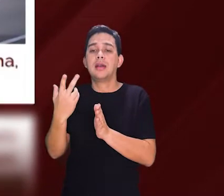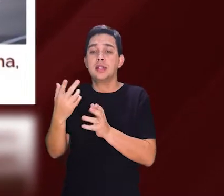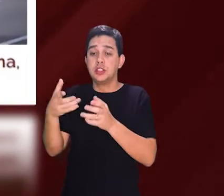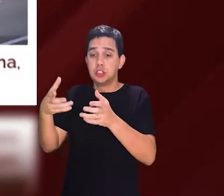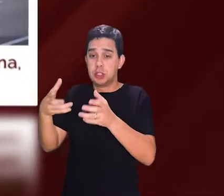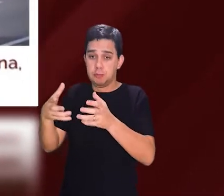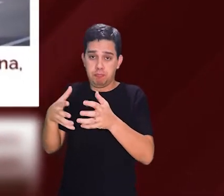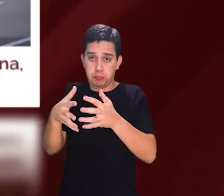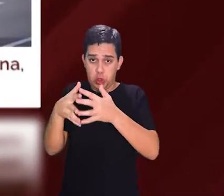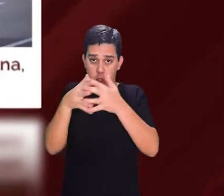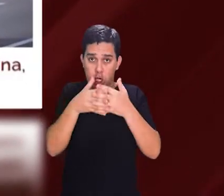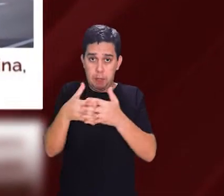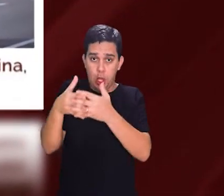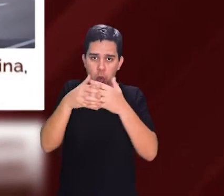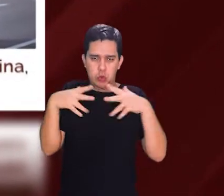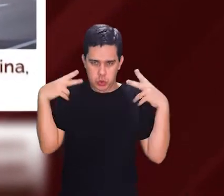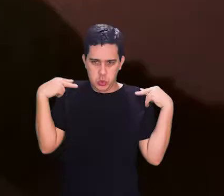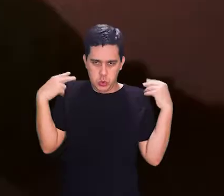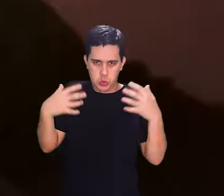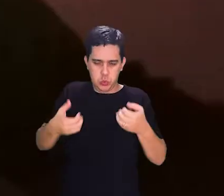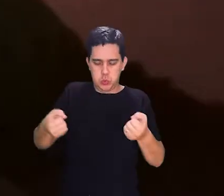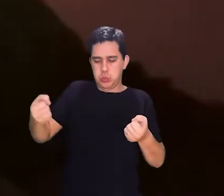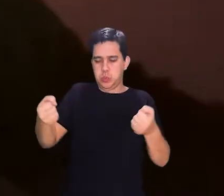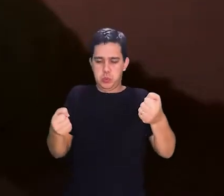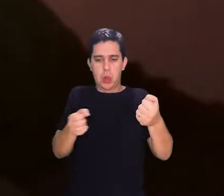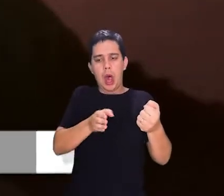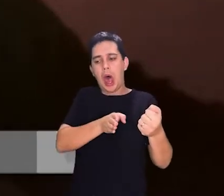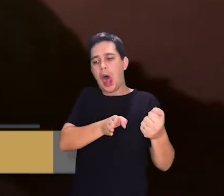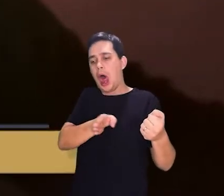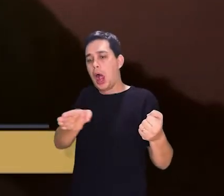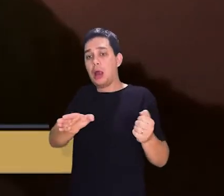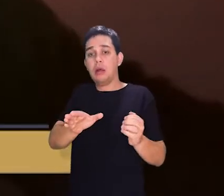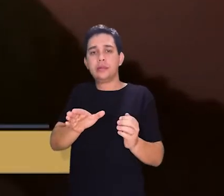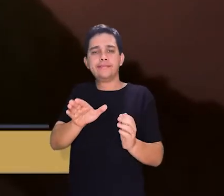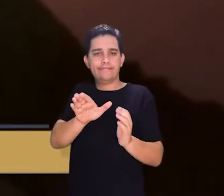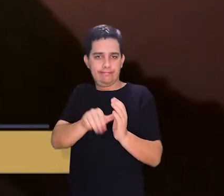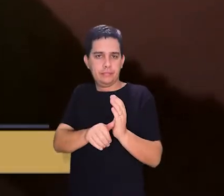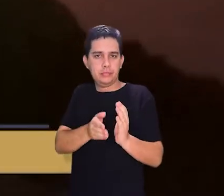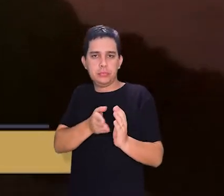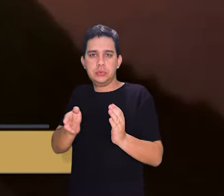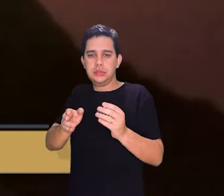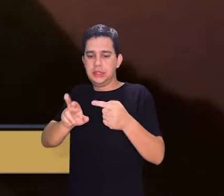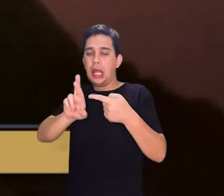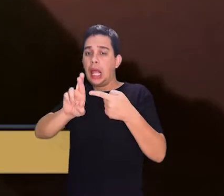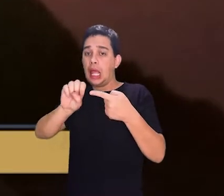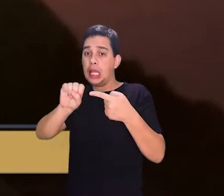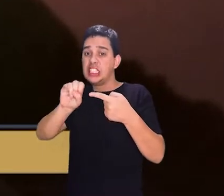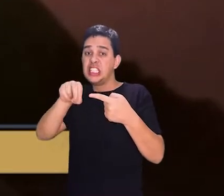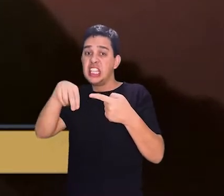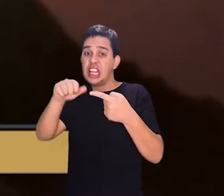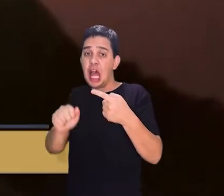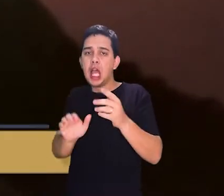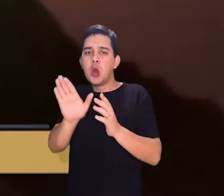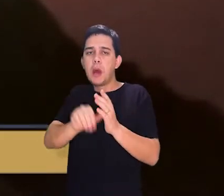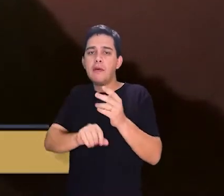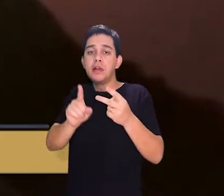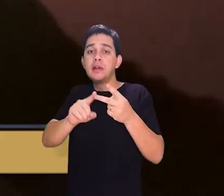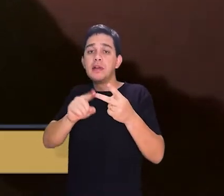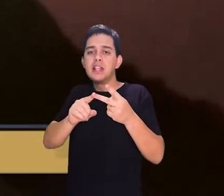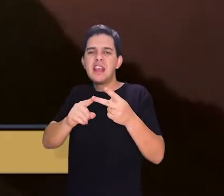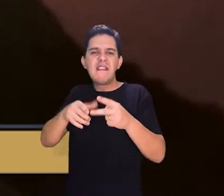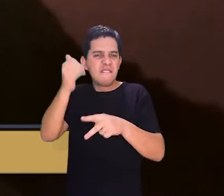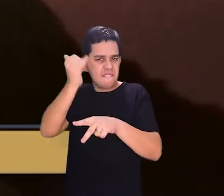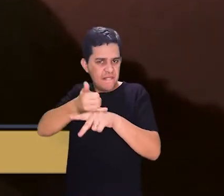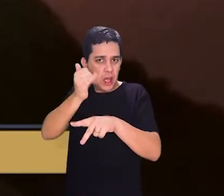da carga, né, de resina e os receptadores da carga de ferro, né, que a gente descobriu